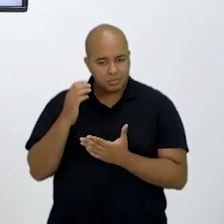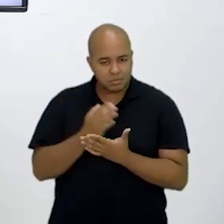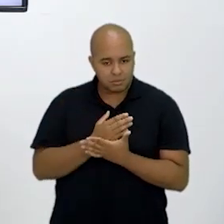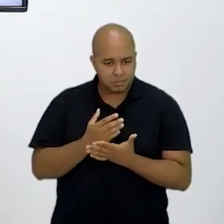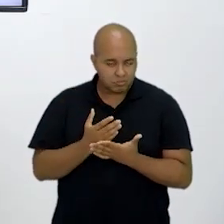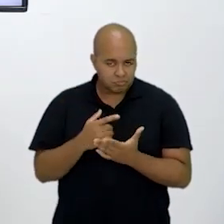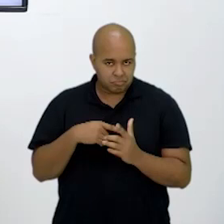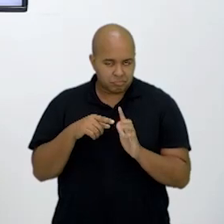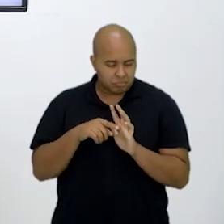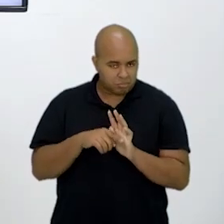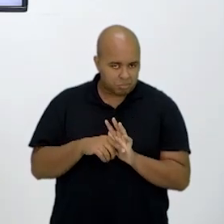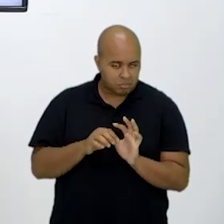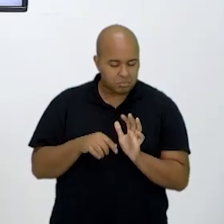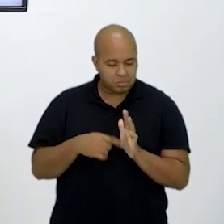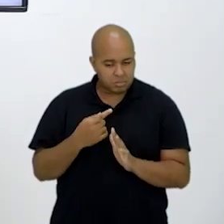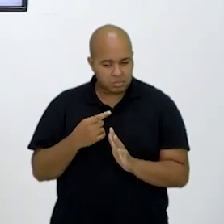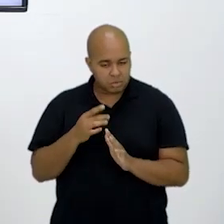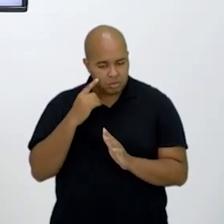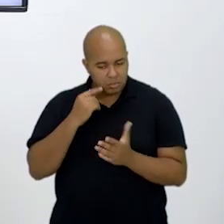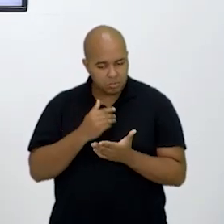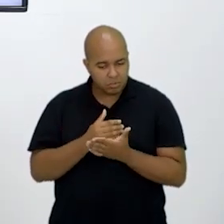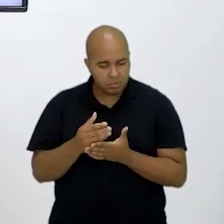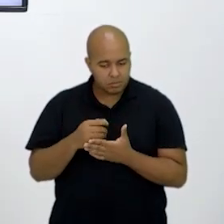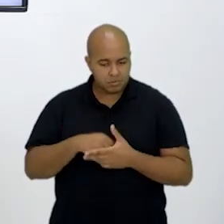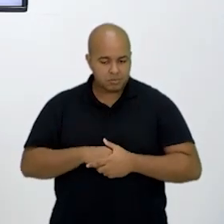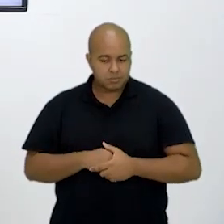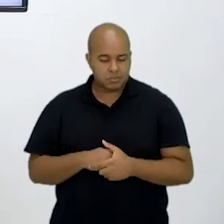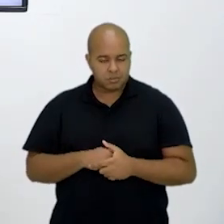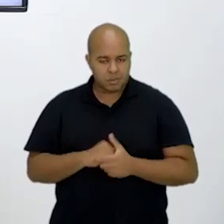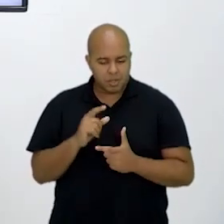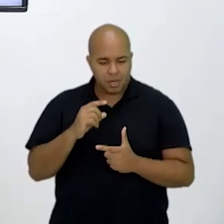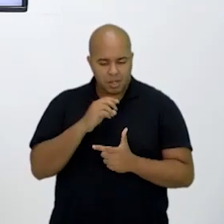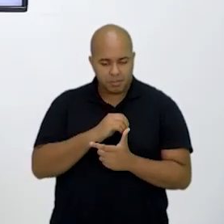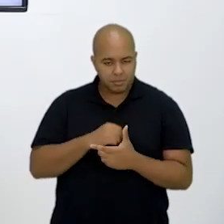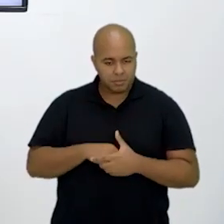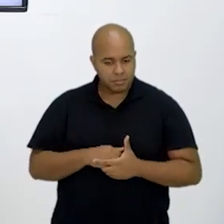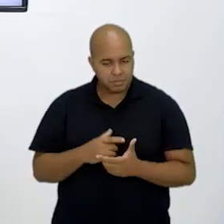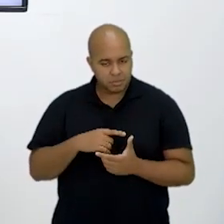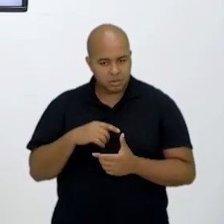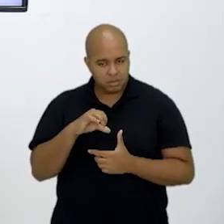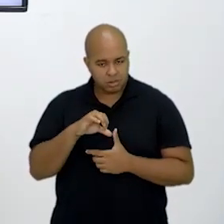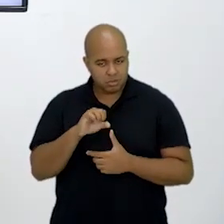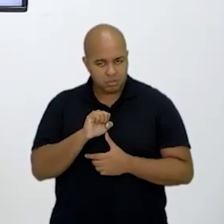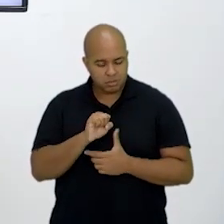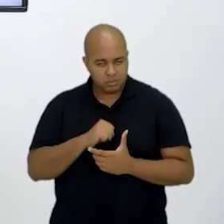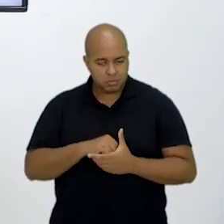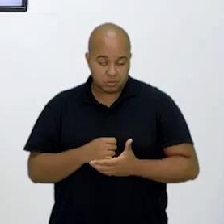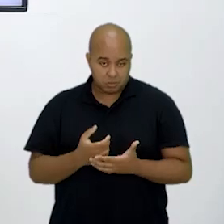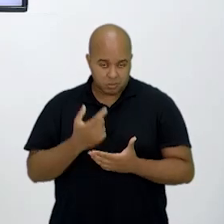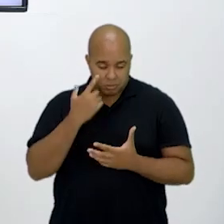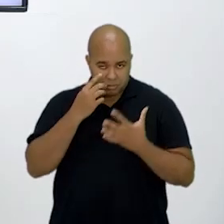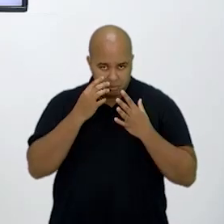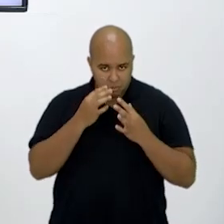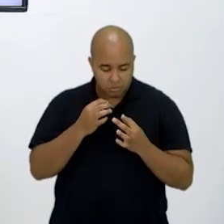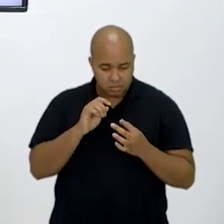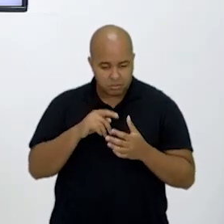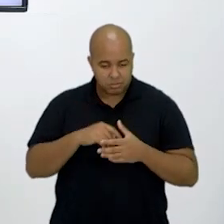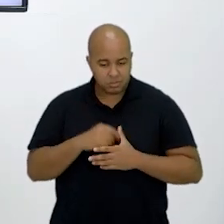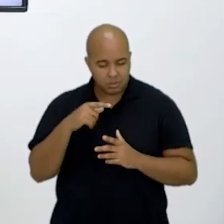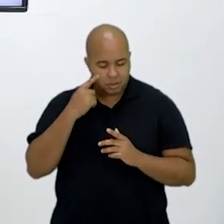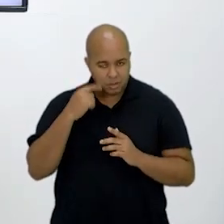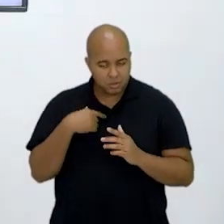questões primeiro é só uma introduçãozinha ela é muito rápida tem 9 segundos então presta atenção